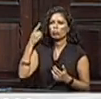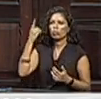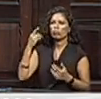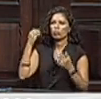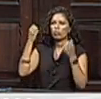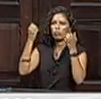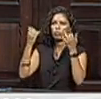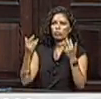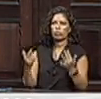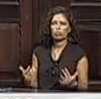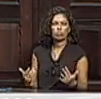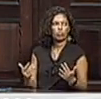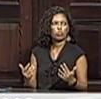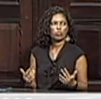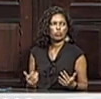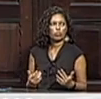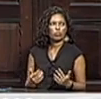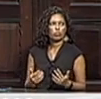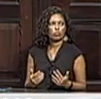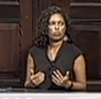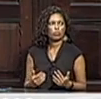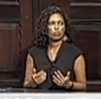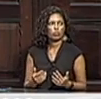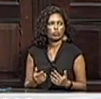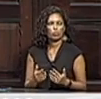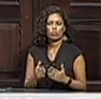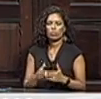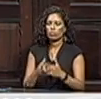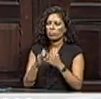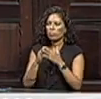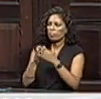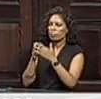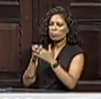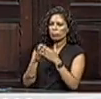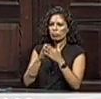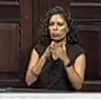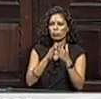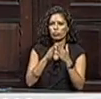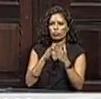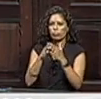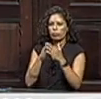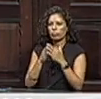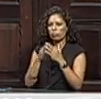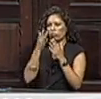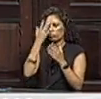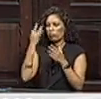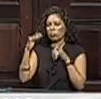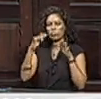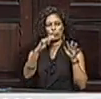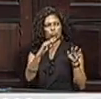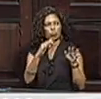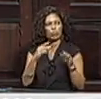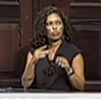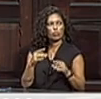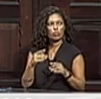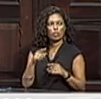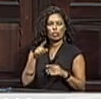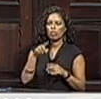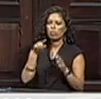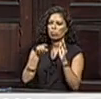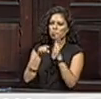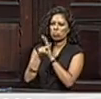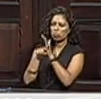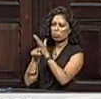nossos pares, eu tenho acompanhado, talvez de uma forma mais